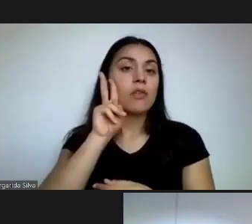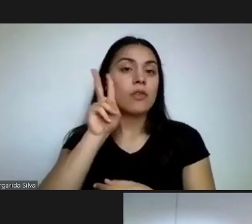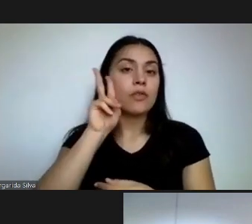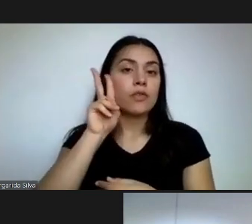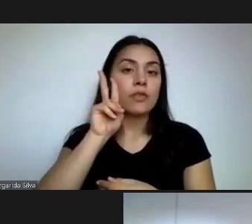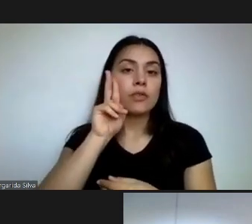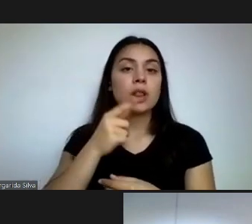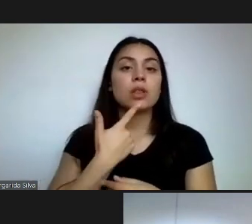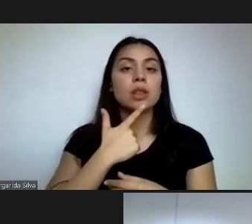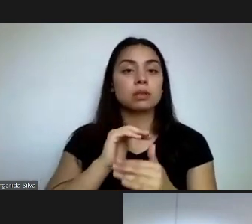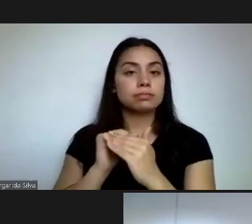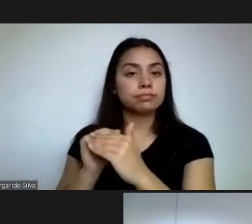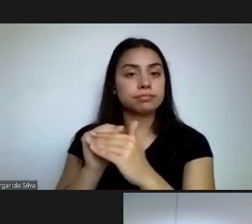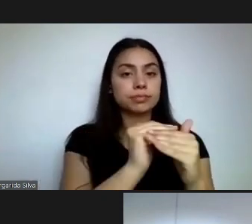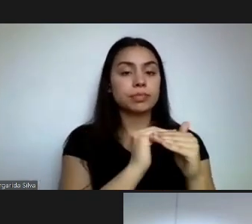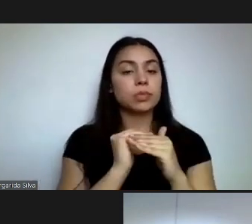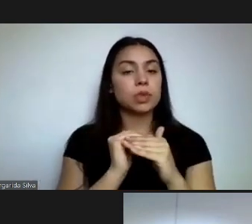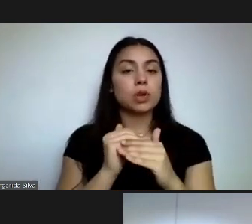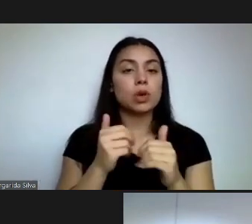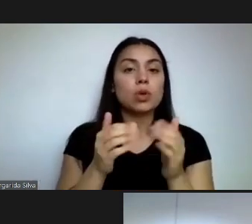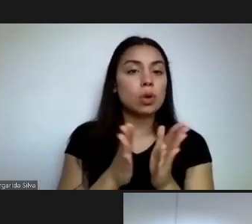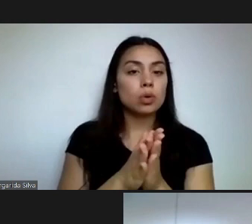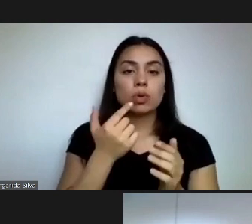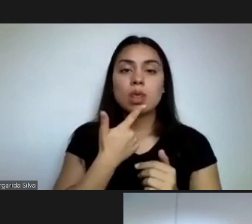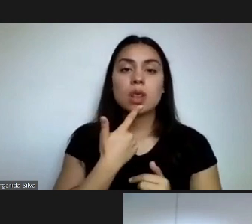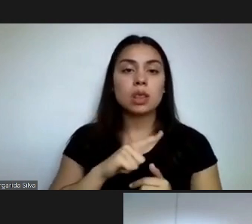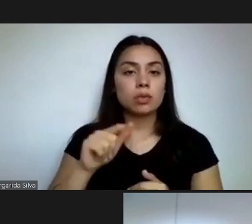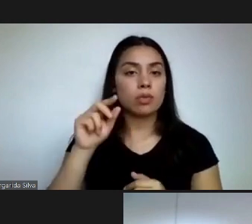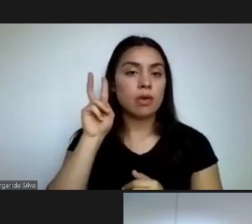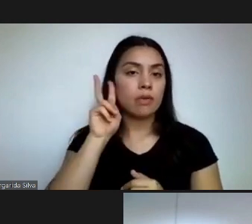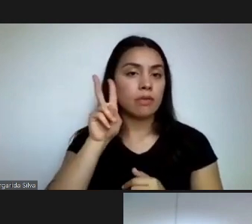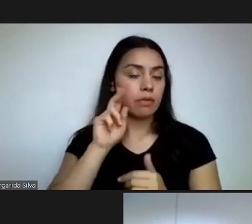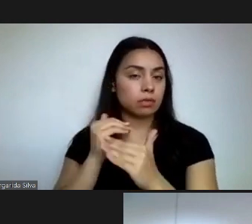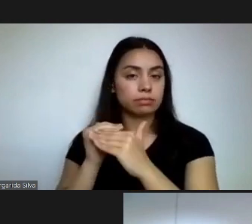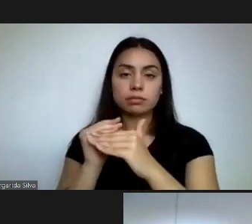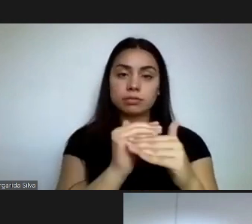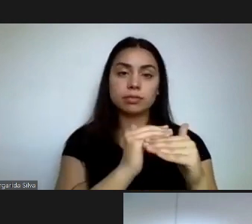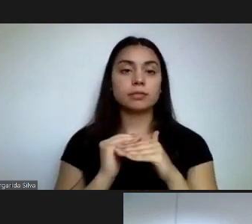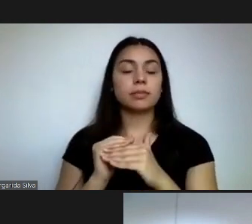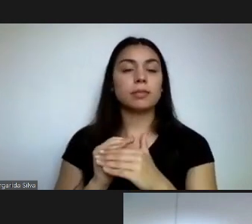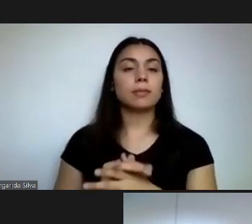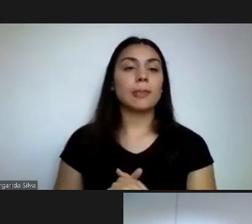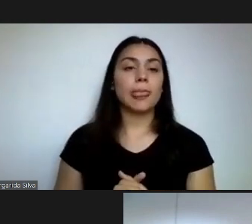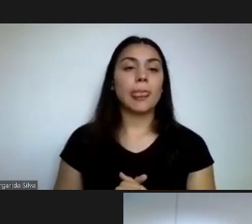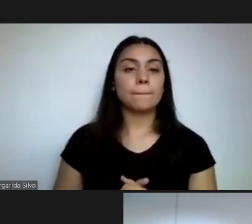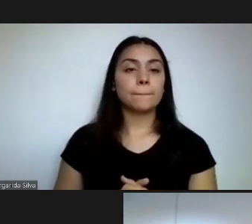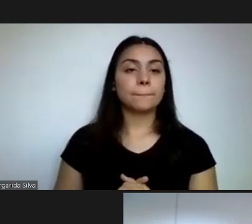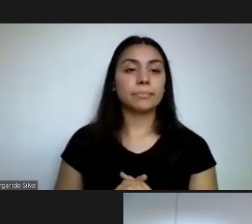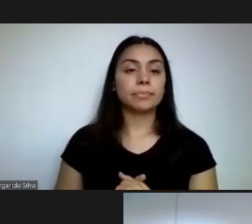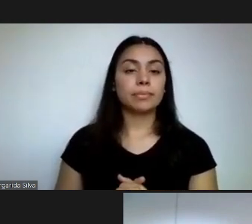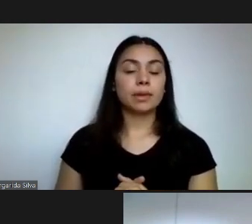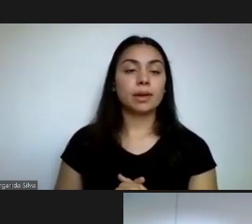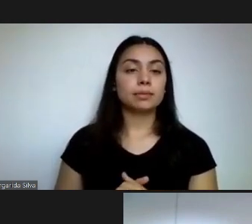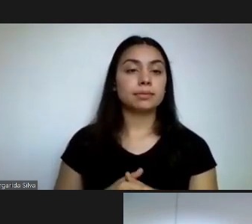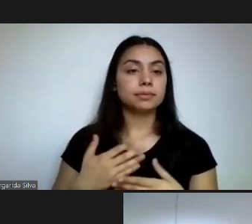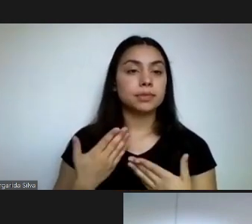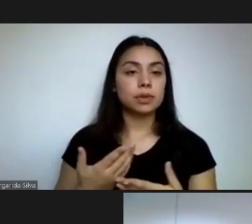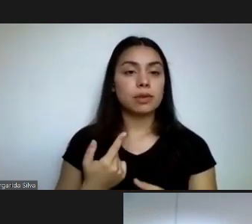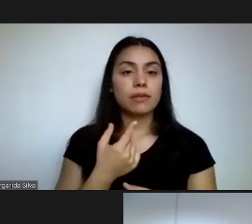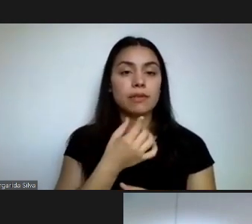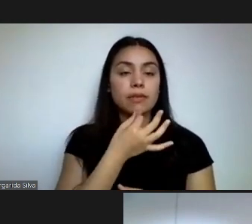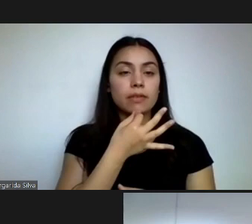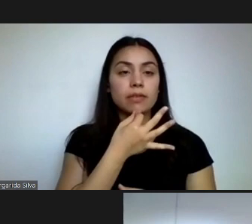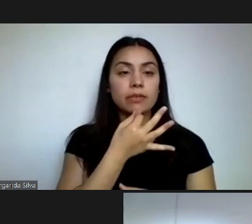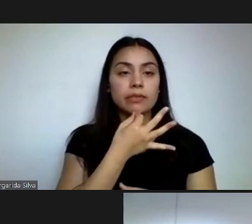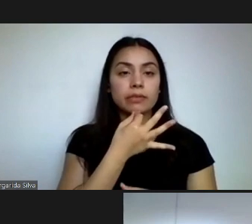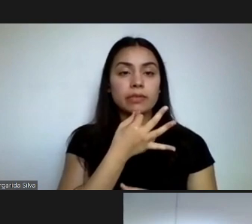se costuma dizer. É preciso que haja investimento e que hajam representações positivas sobre isso. Só para dizer aqui que depois quando falamos de